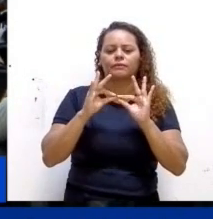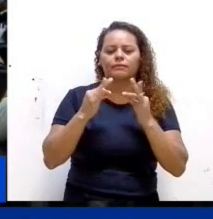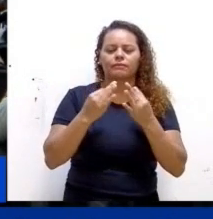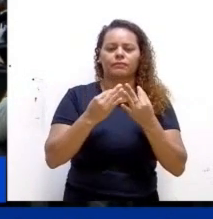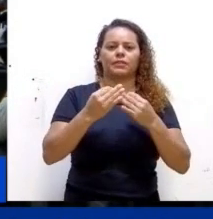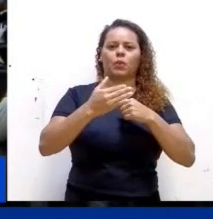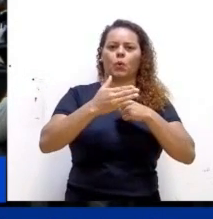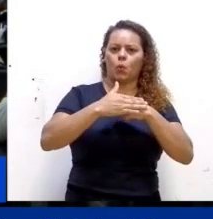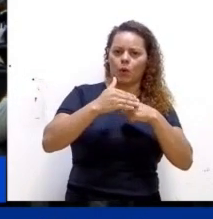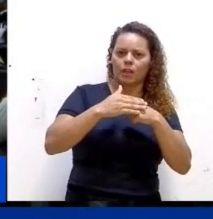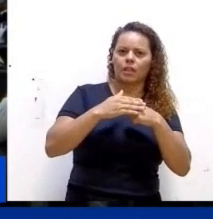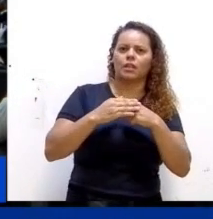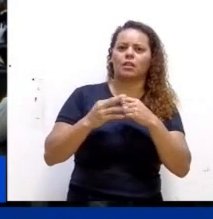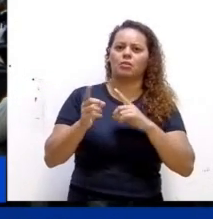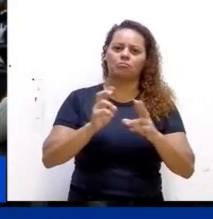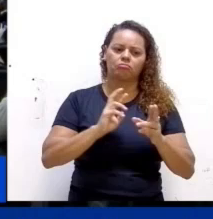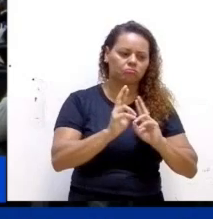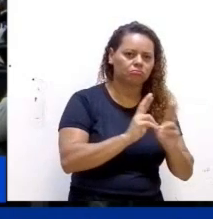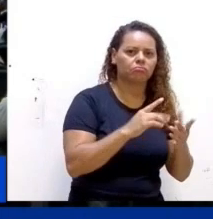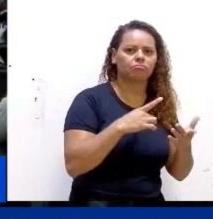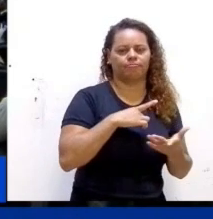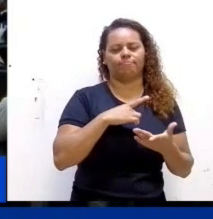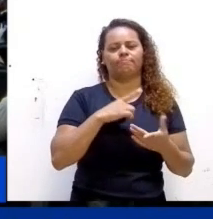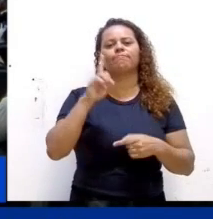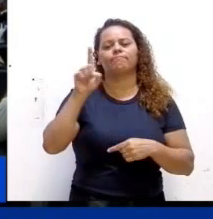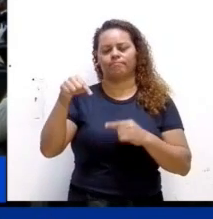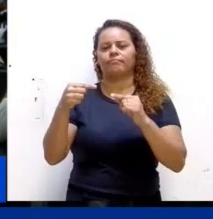pessoas. Isso é família.